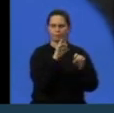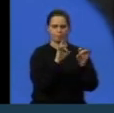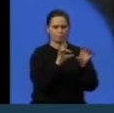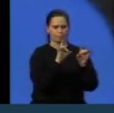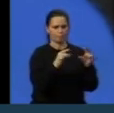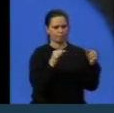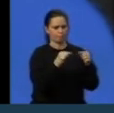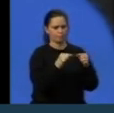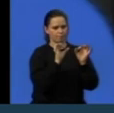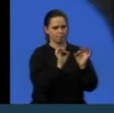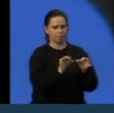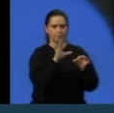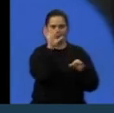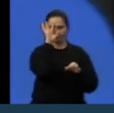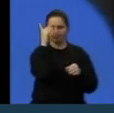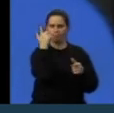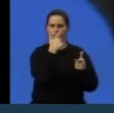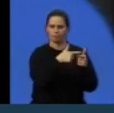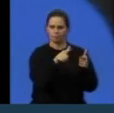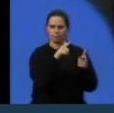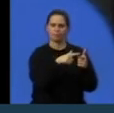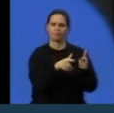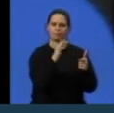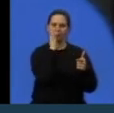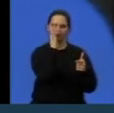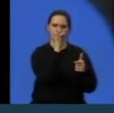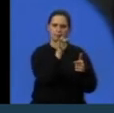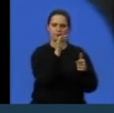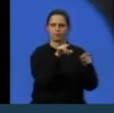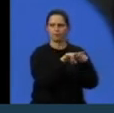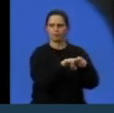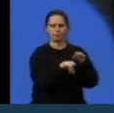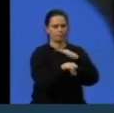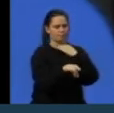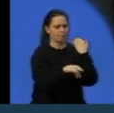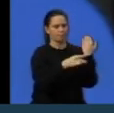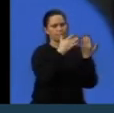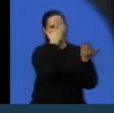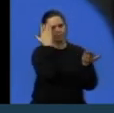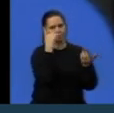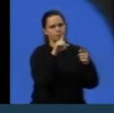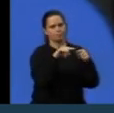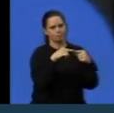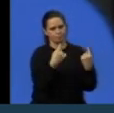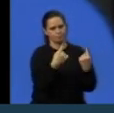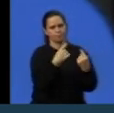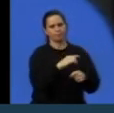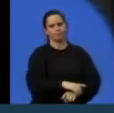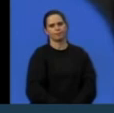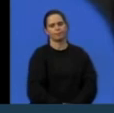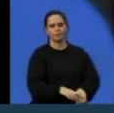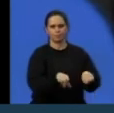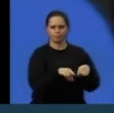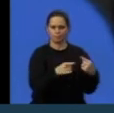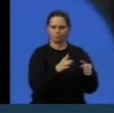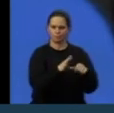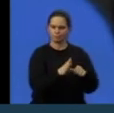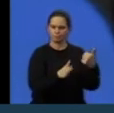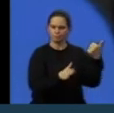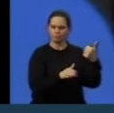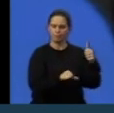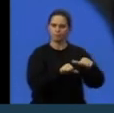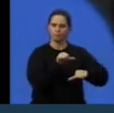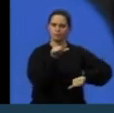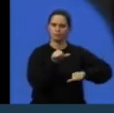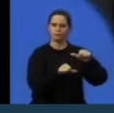que ocasionava sequelas ou até casos de morte para as vítimas. Então, a primeira alteração importante